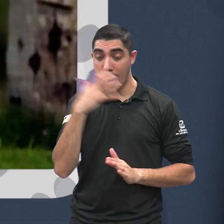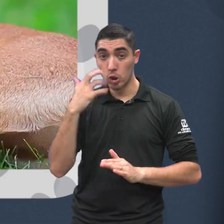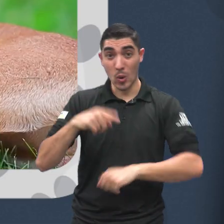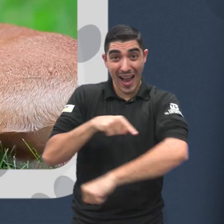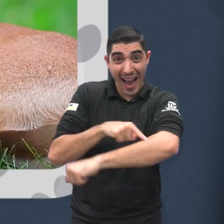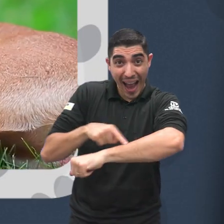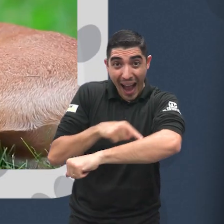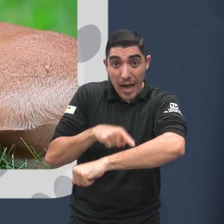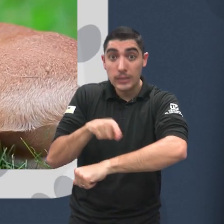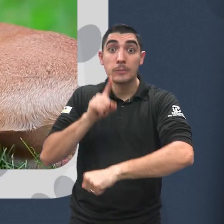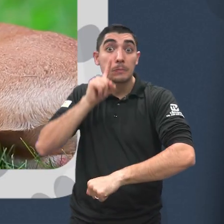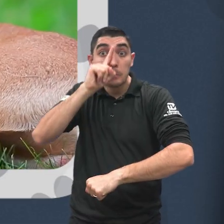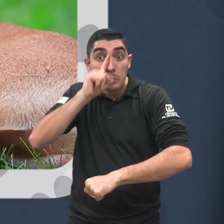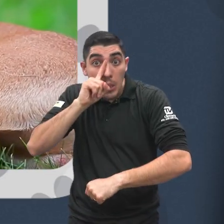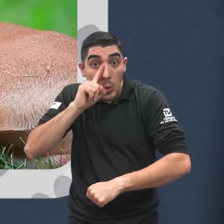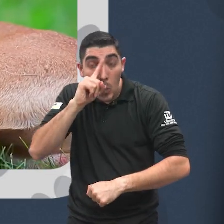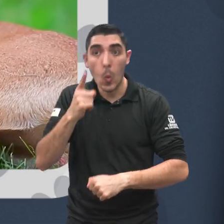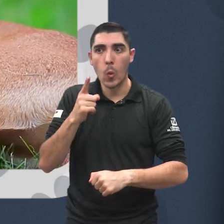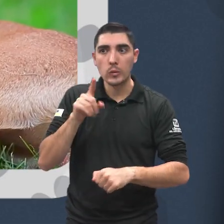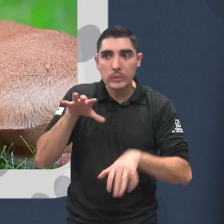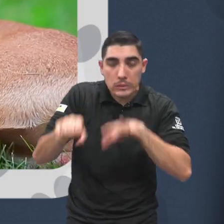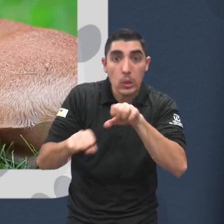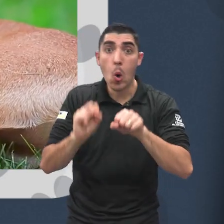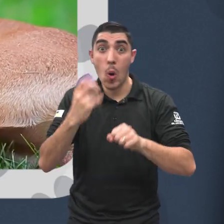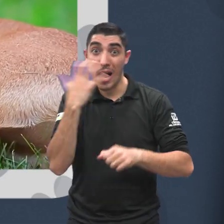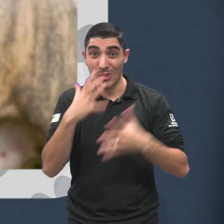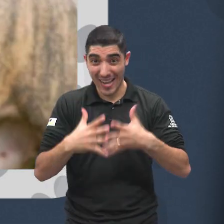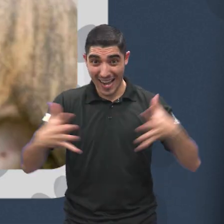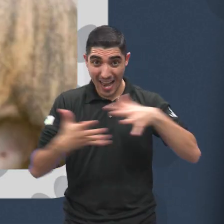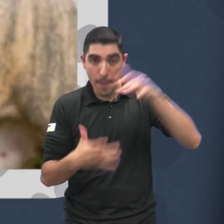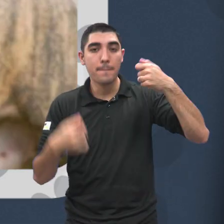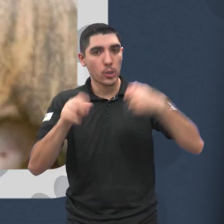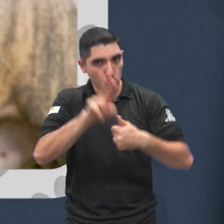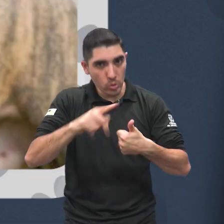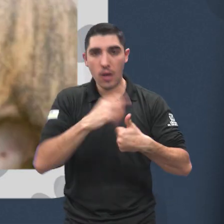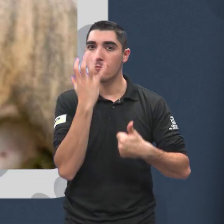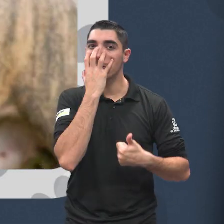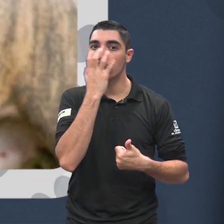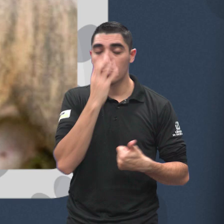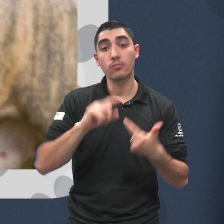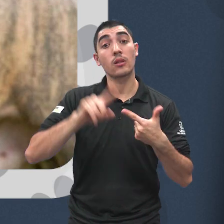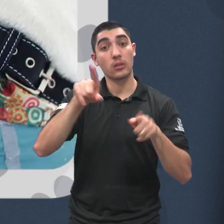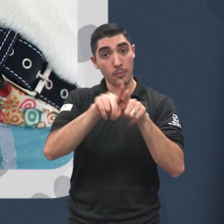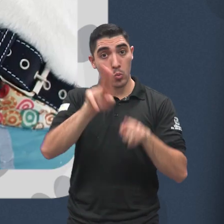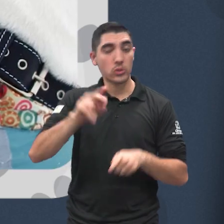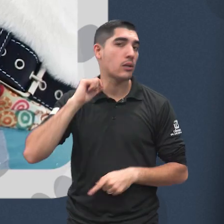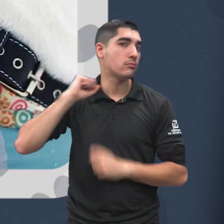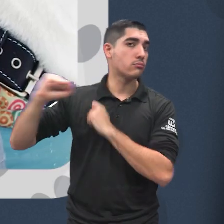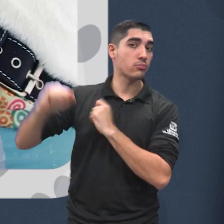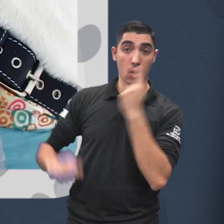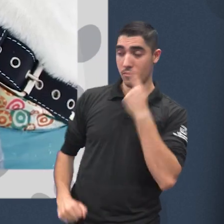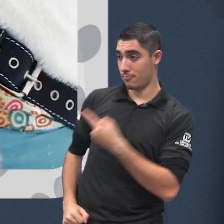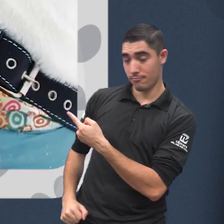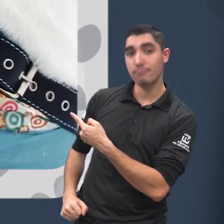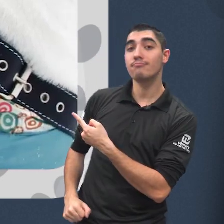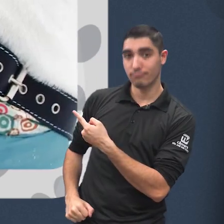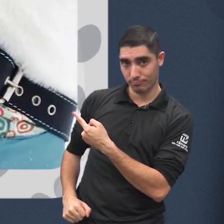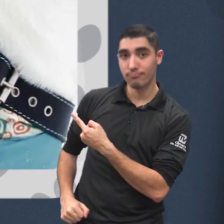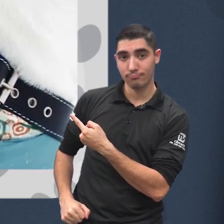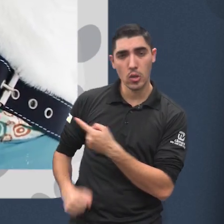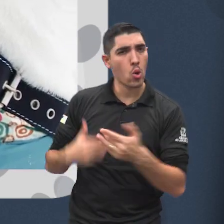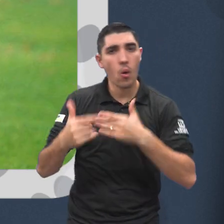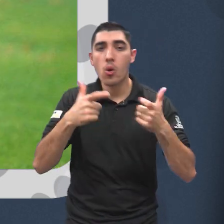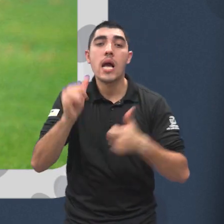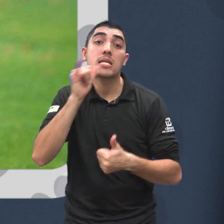consideradas potencialmente agressivas ou então de grande porte devem usar focinheira e guia curta em locais